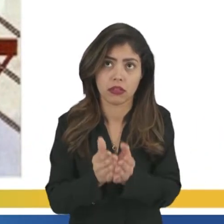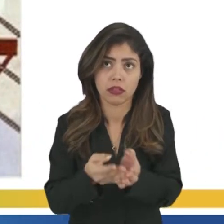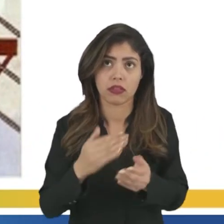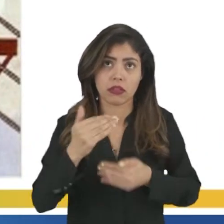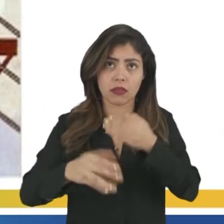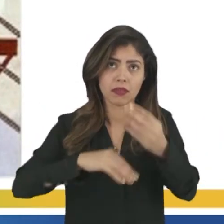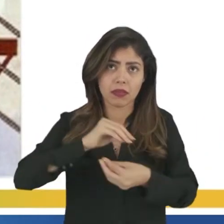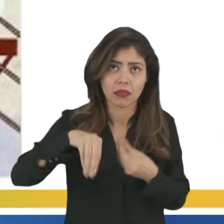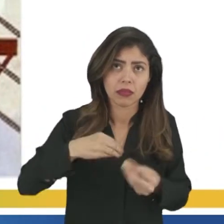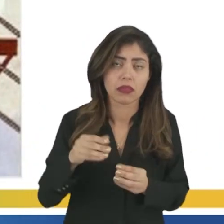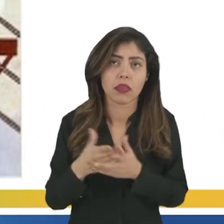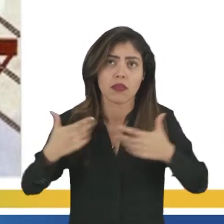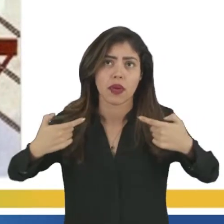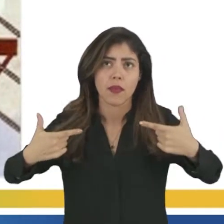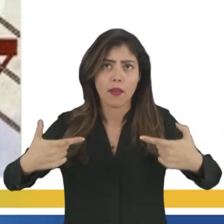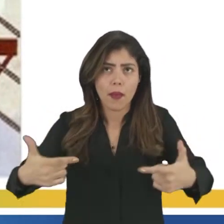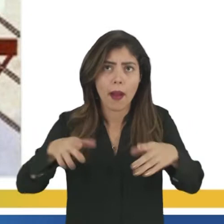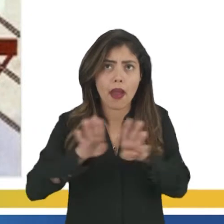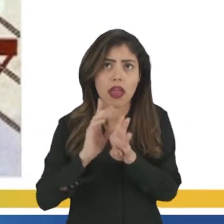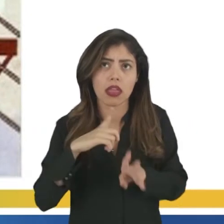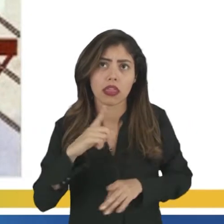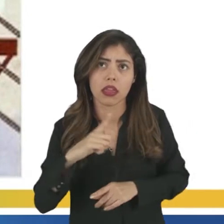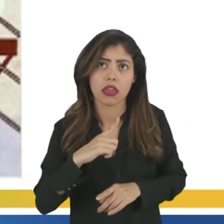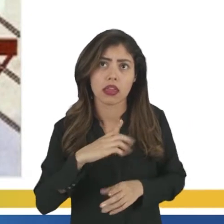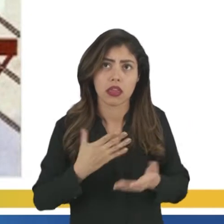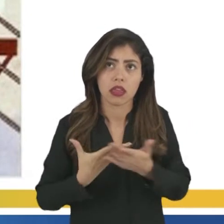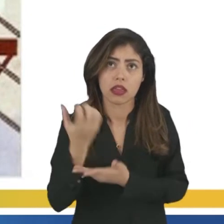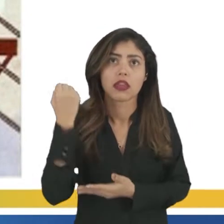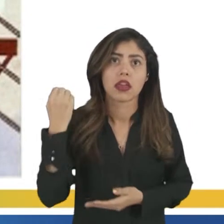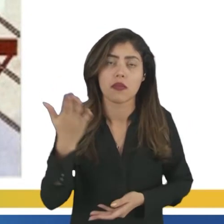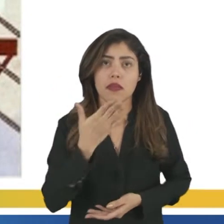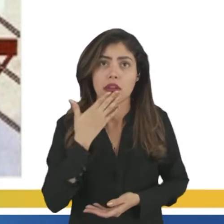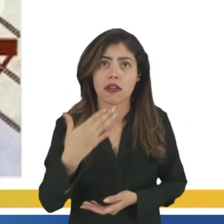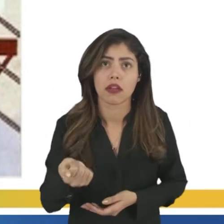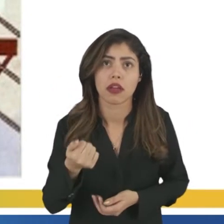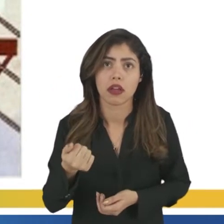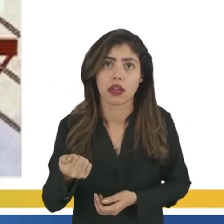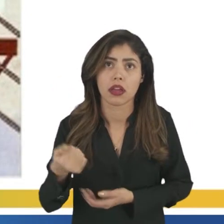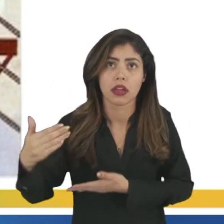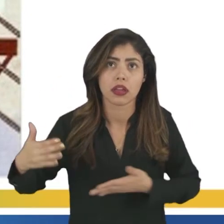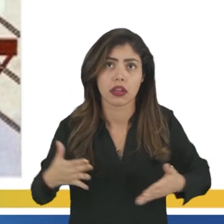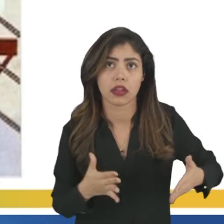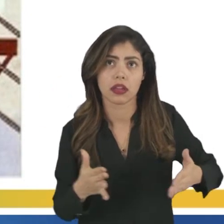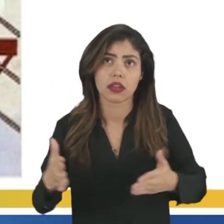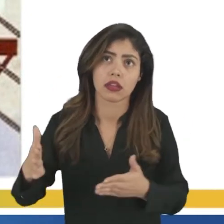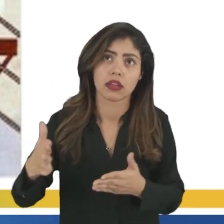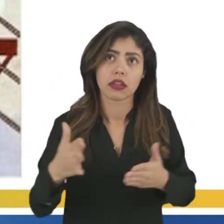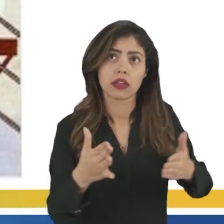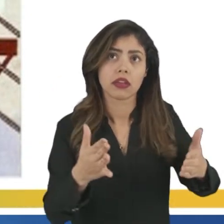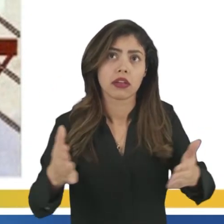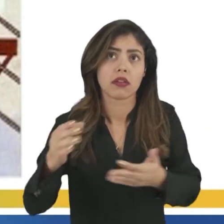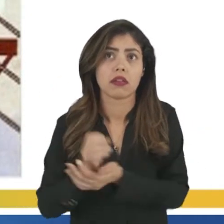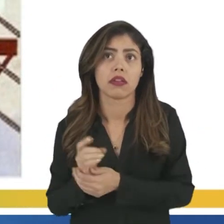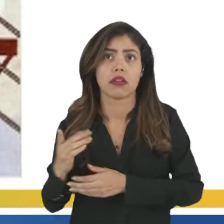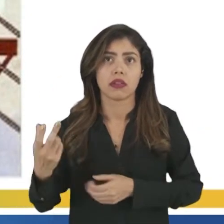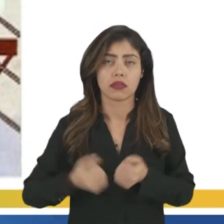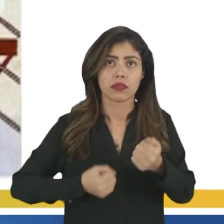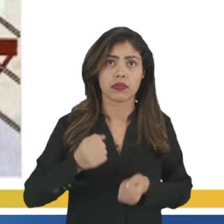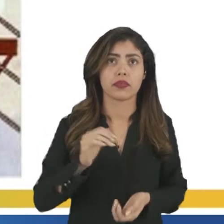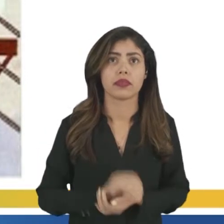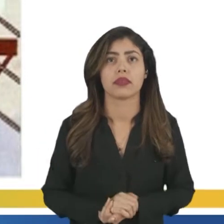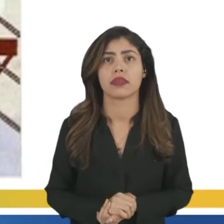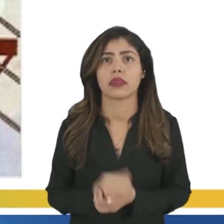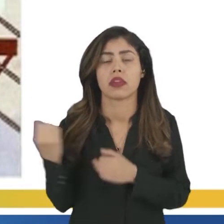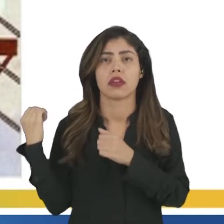se envolvia em batalhas navais, ela era retirada para facilitar a dirigibilidade, ou a dirigibilidade, tá?